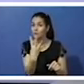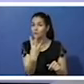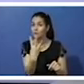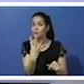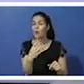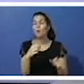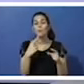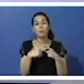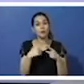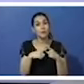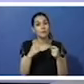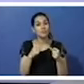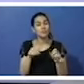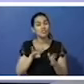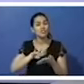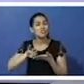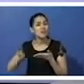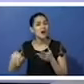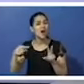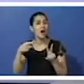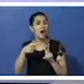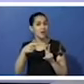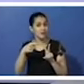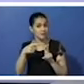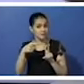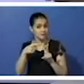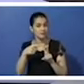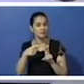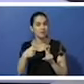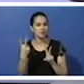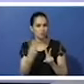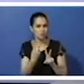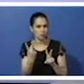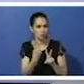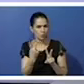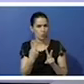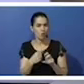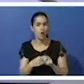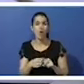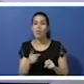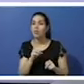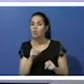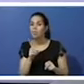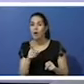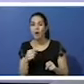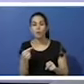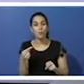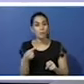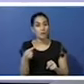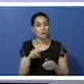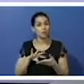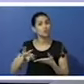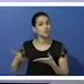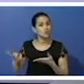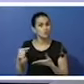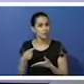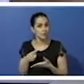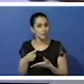raiz e tem que ser negativo. Extrai a raiz quadrada das duas pontas, não considere esse menos,